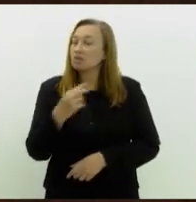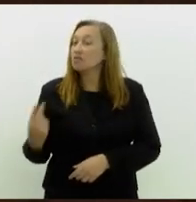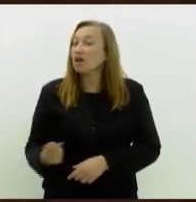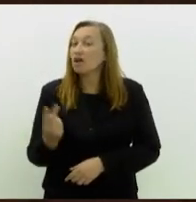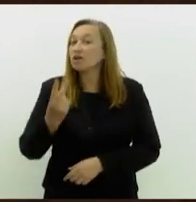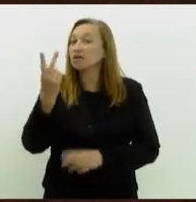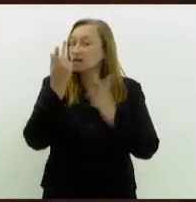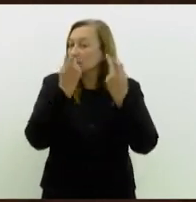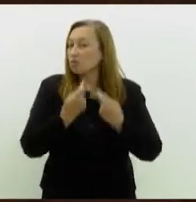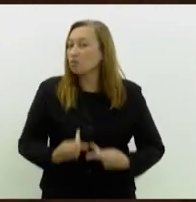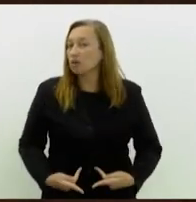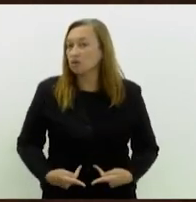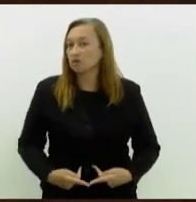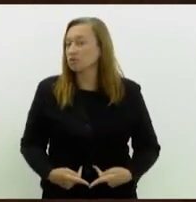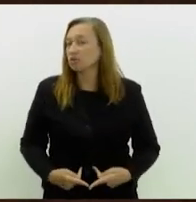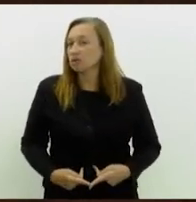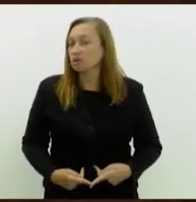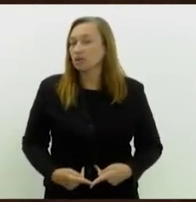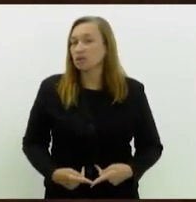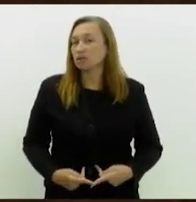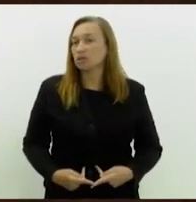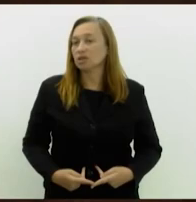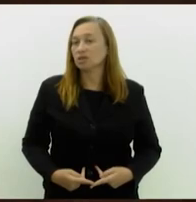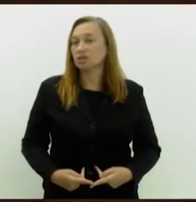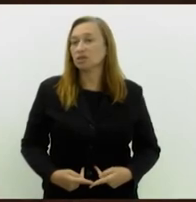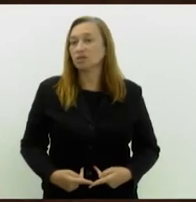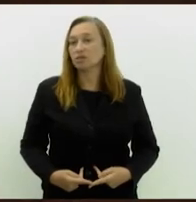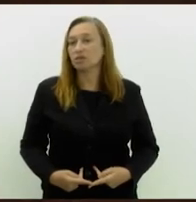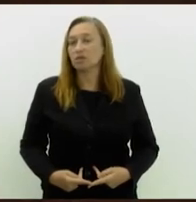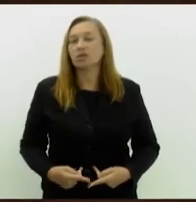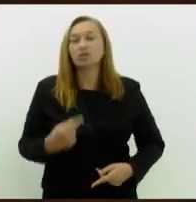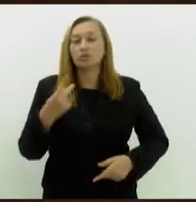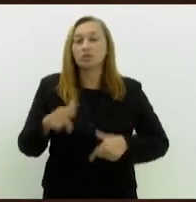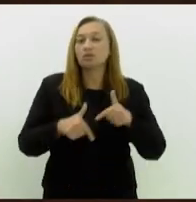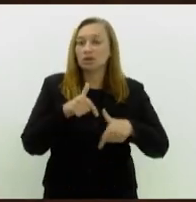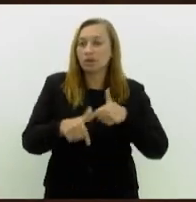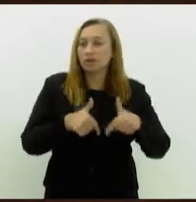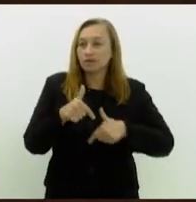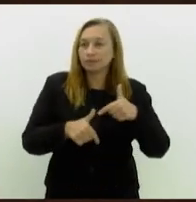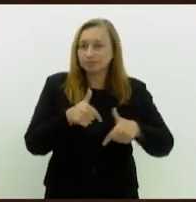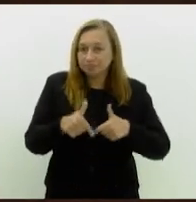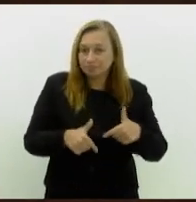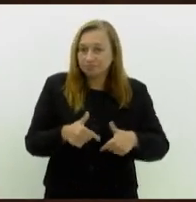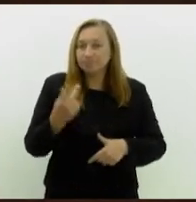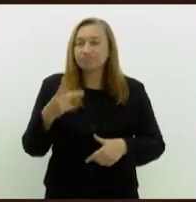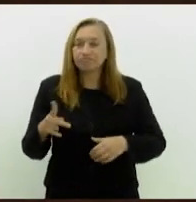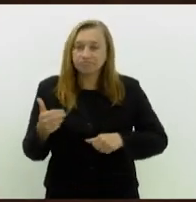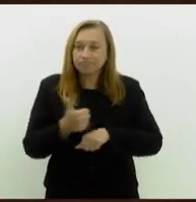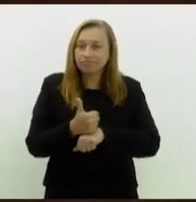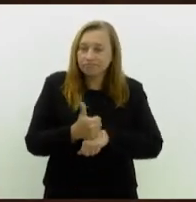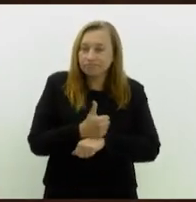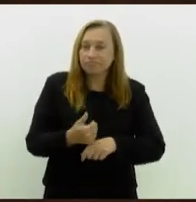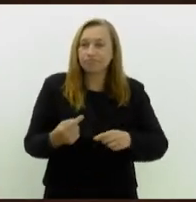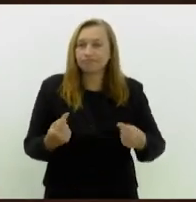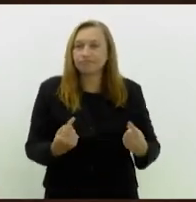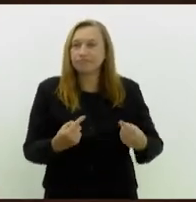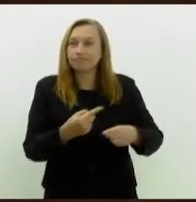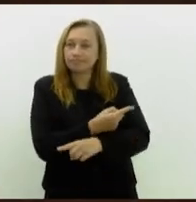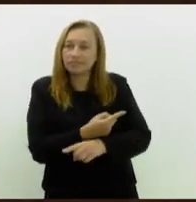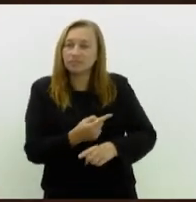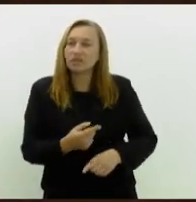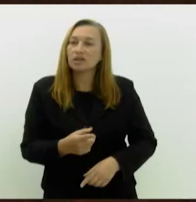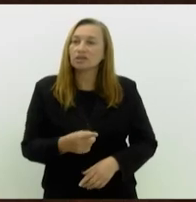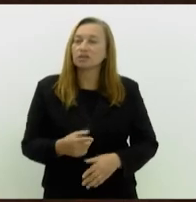sua humanidade não estão se sendo reconhecidos no seu trabalho na sua no seu profissionalismo pelo contrário estão